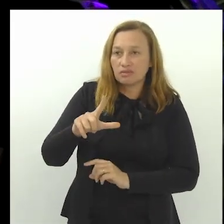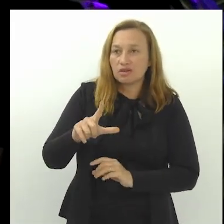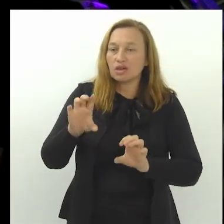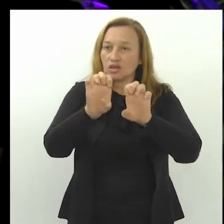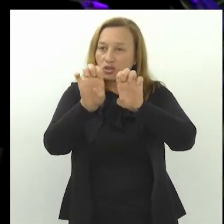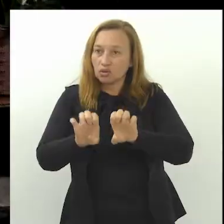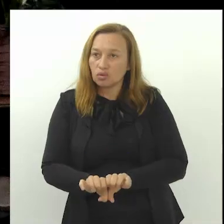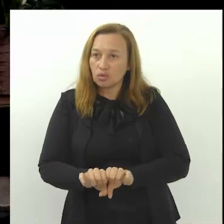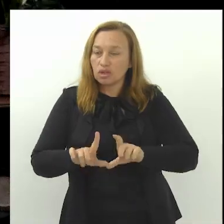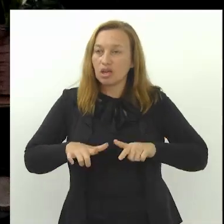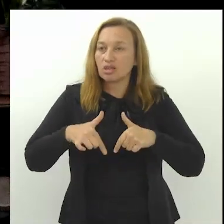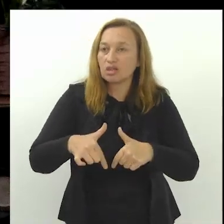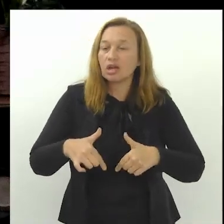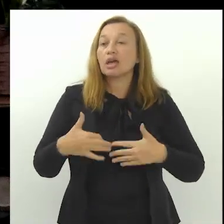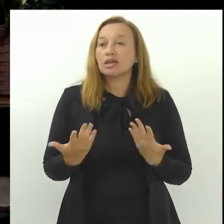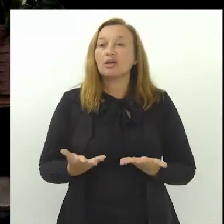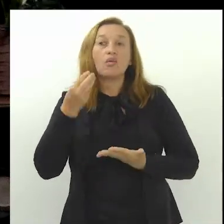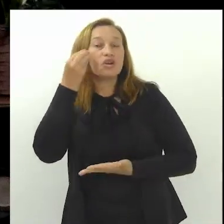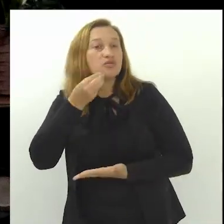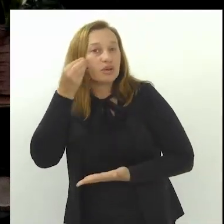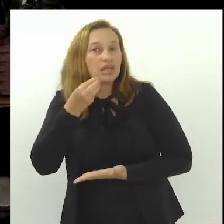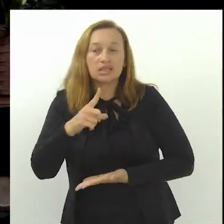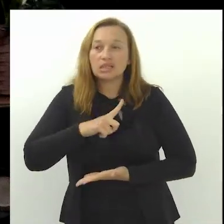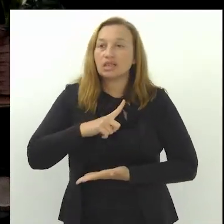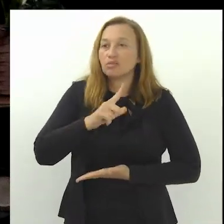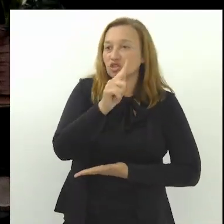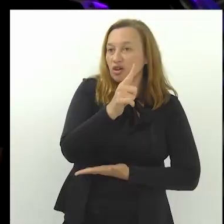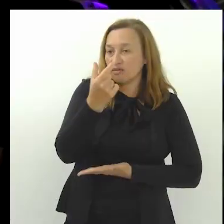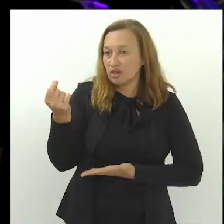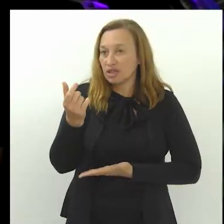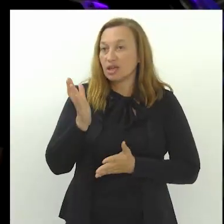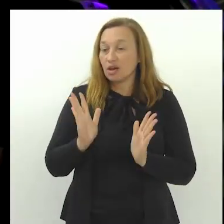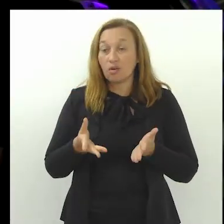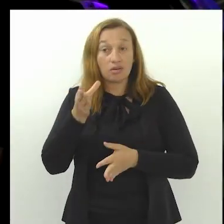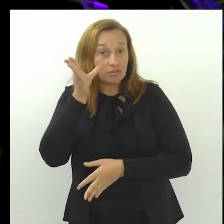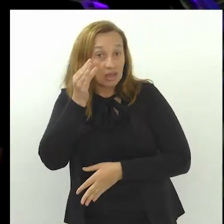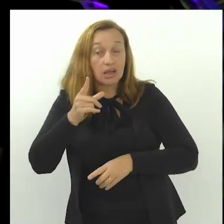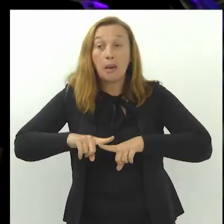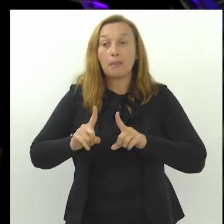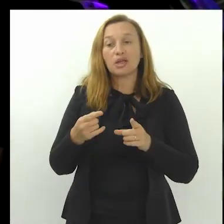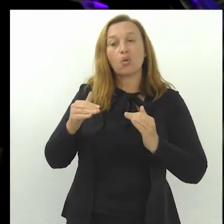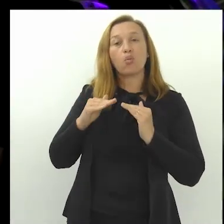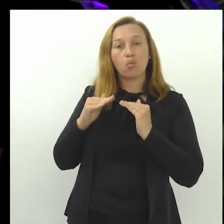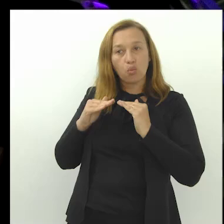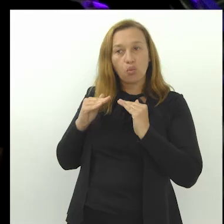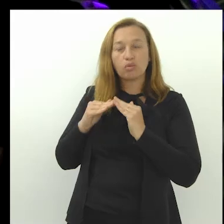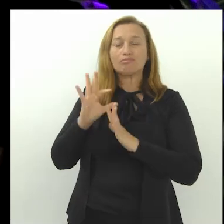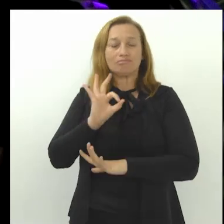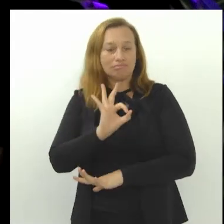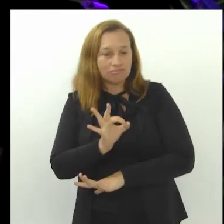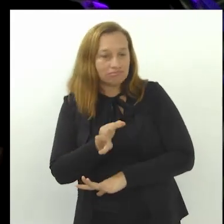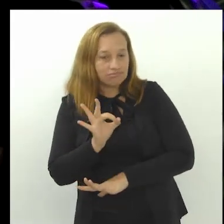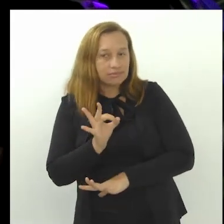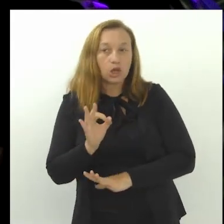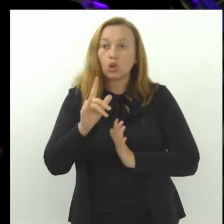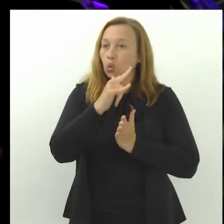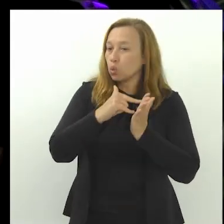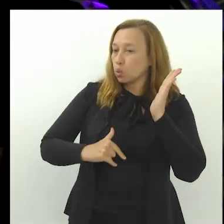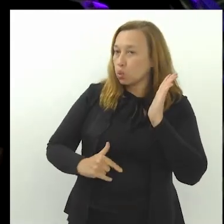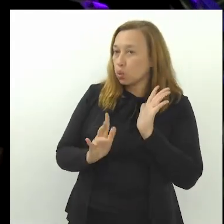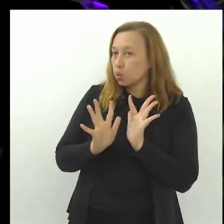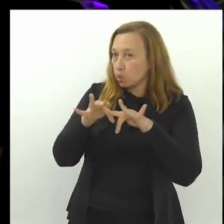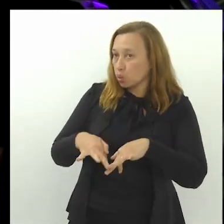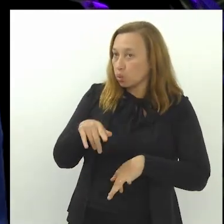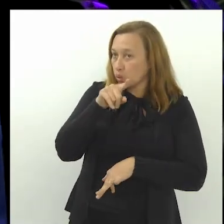consegue se encaixar nessa estrutura e tocar para frente, né? Então, a experiência que a gente teve no G20 agora foi super interessante, mas eu concordo que,